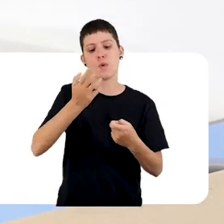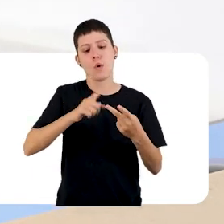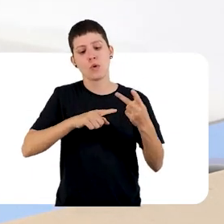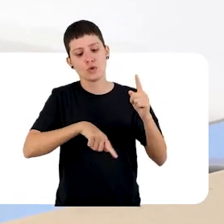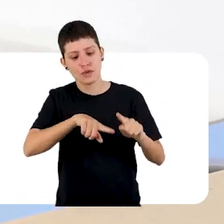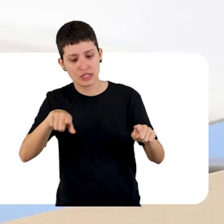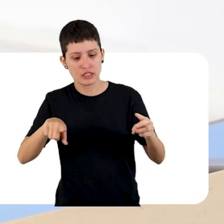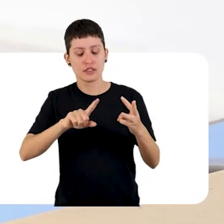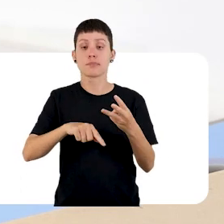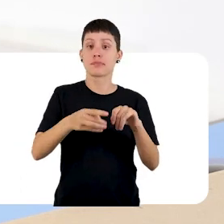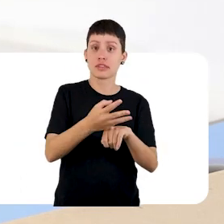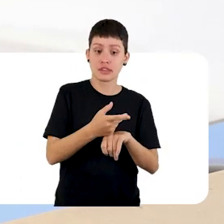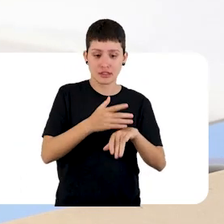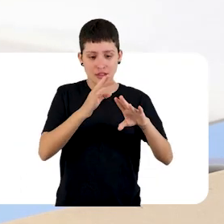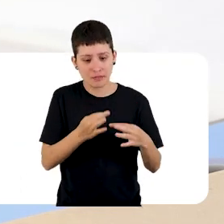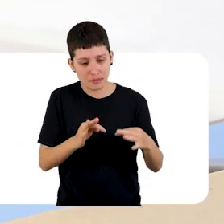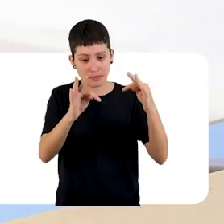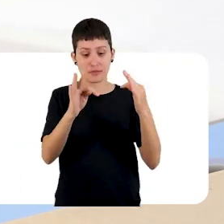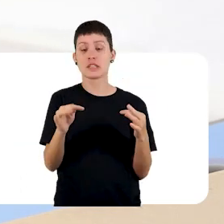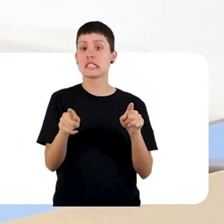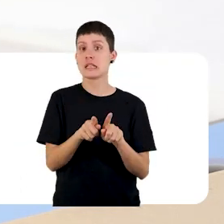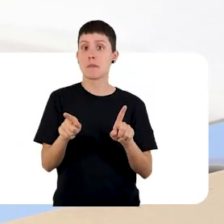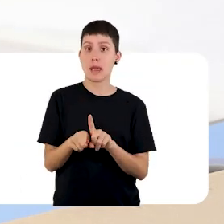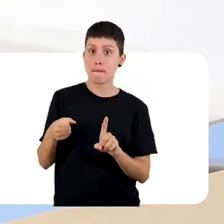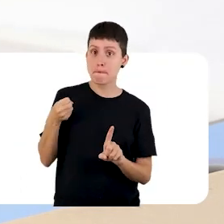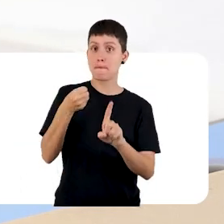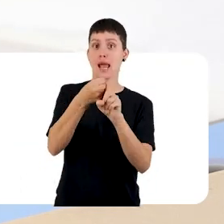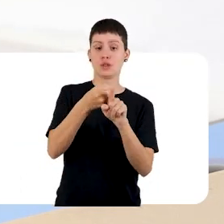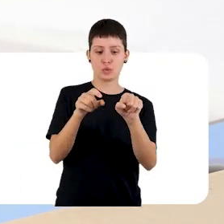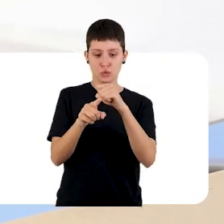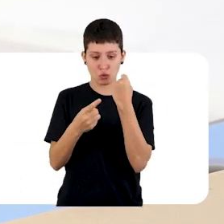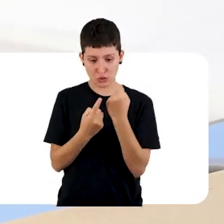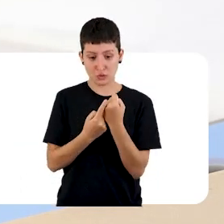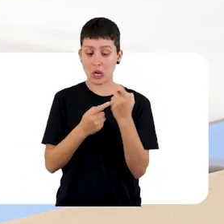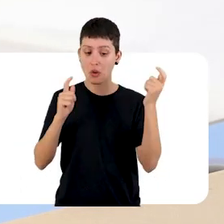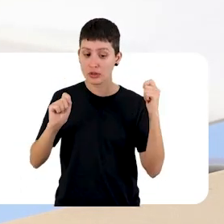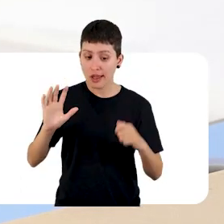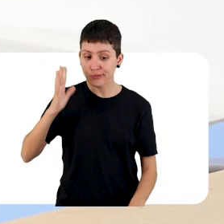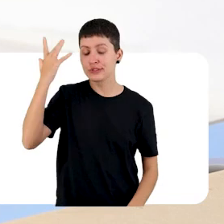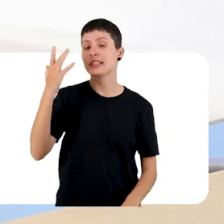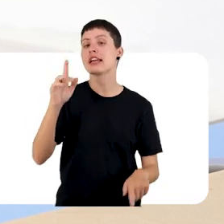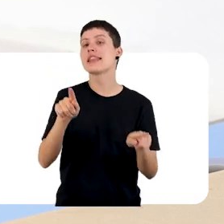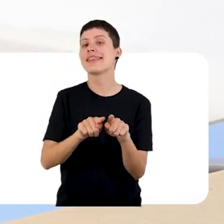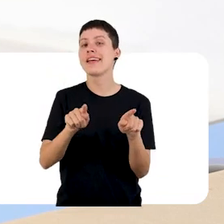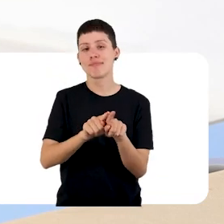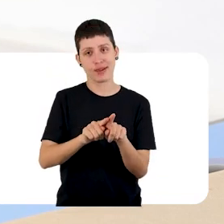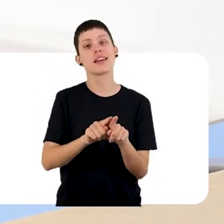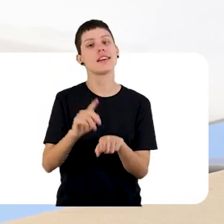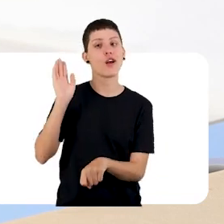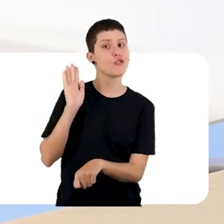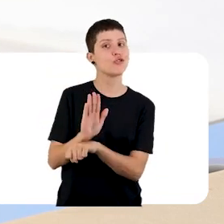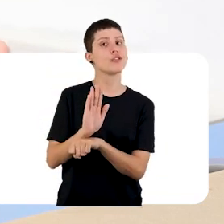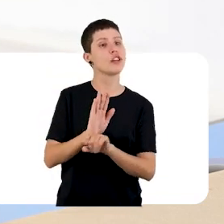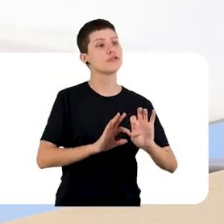talentos tecnológicos, de impacto social que as empresas podem causar, e ao mesmo tempo elas nos ajudarem a reprogramar a